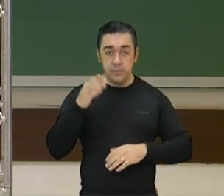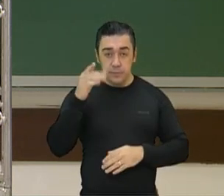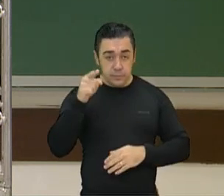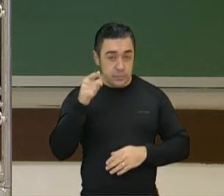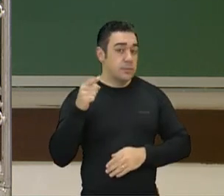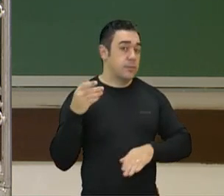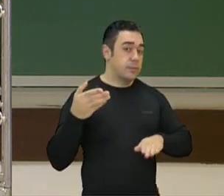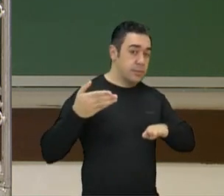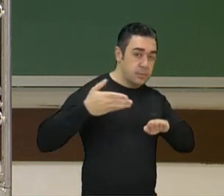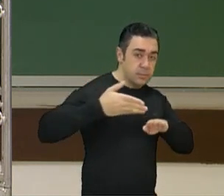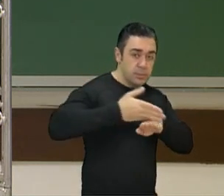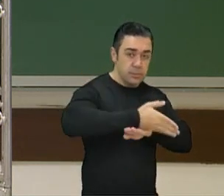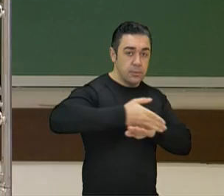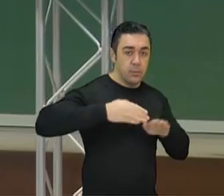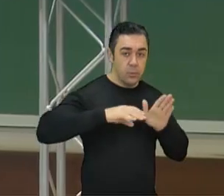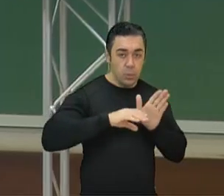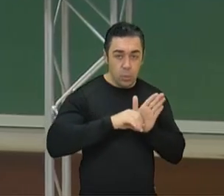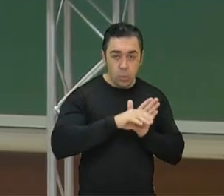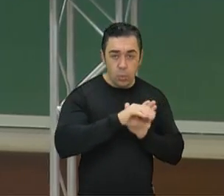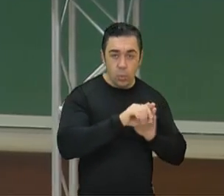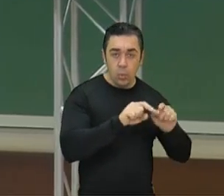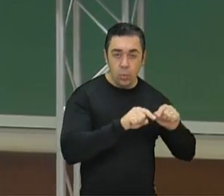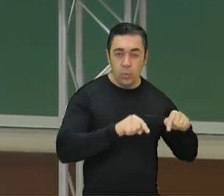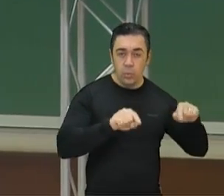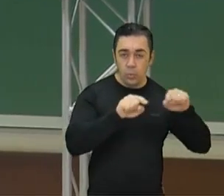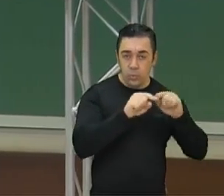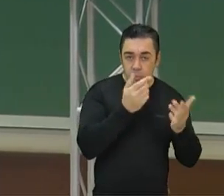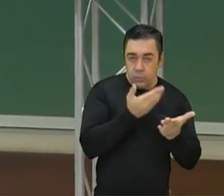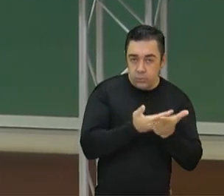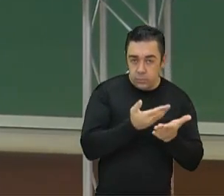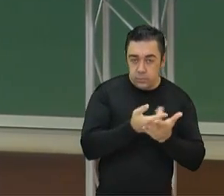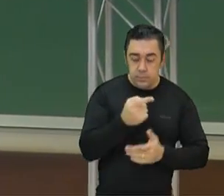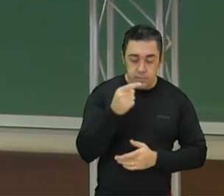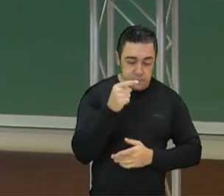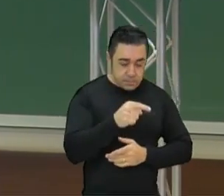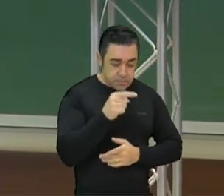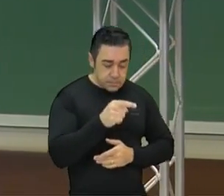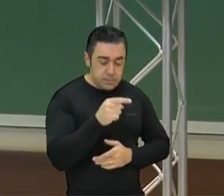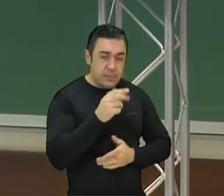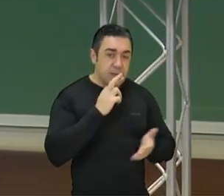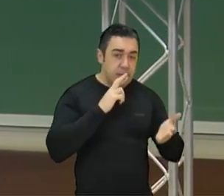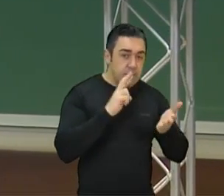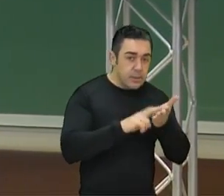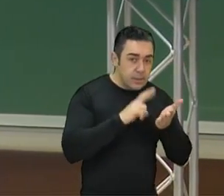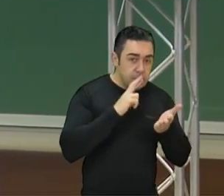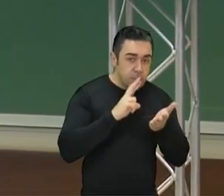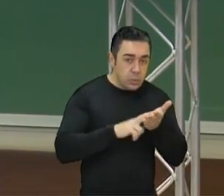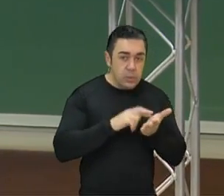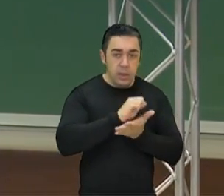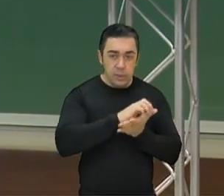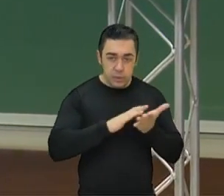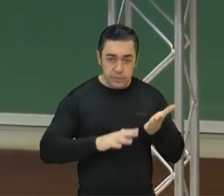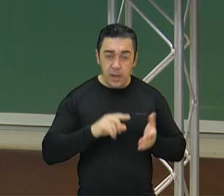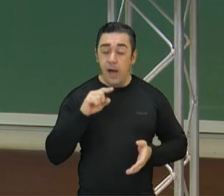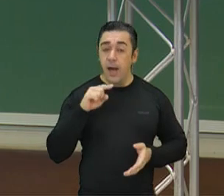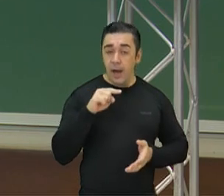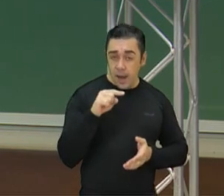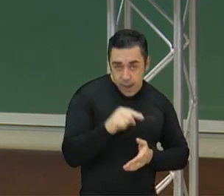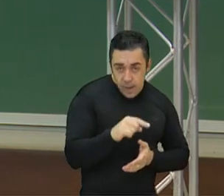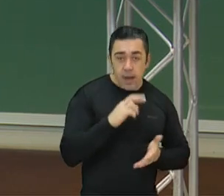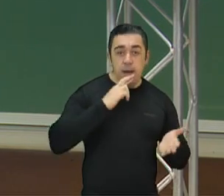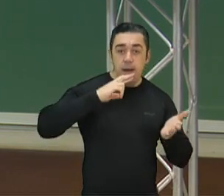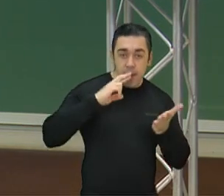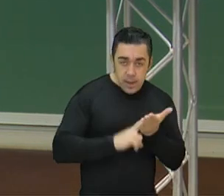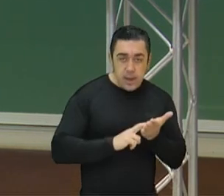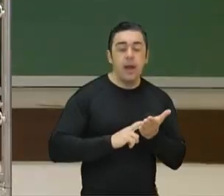lá e fazer as atividades no Classroom. E sua presença, né, agora